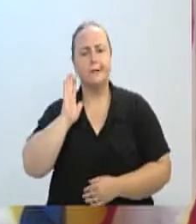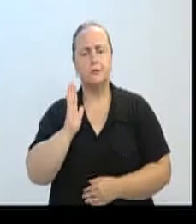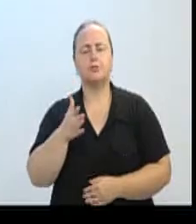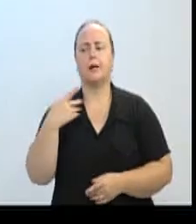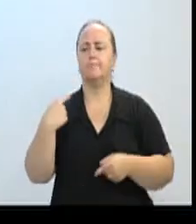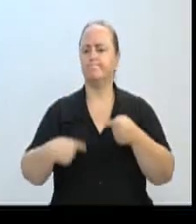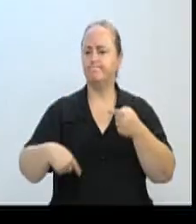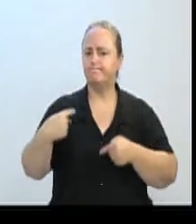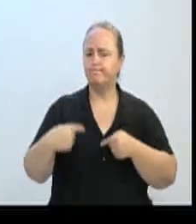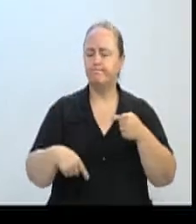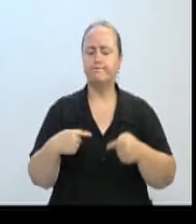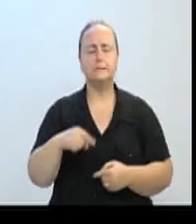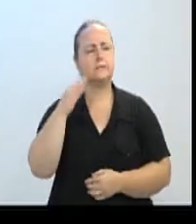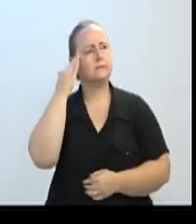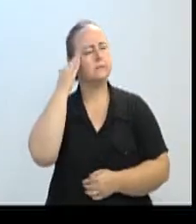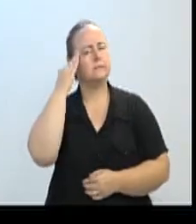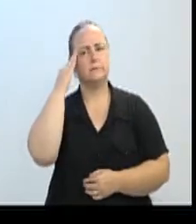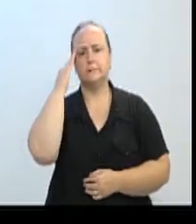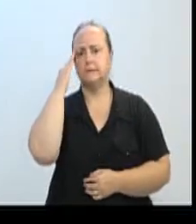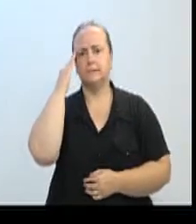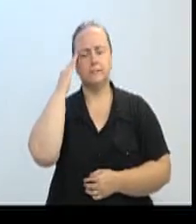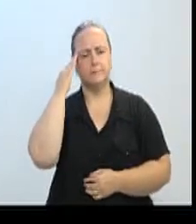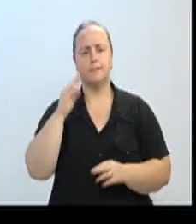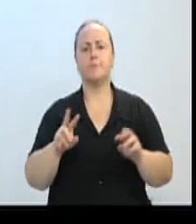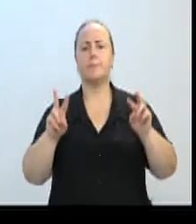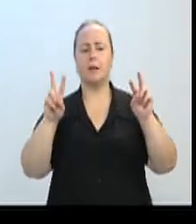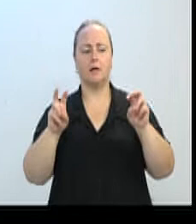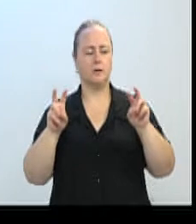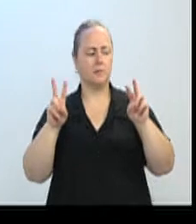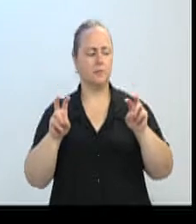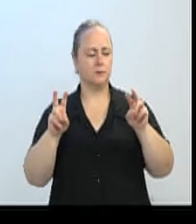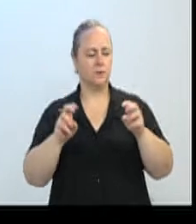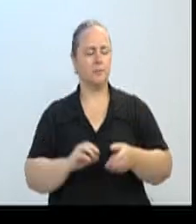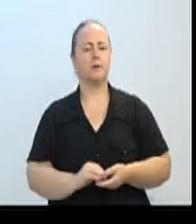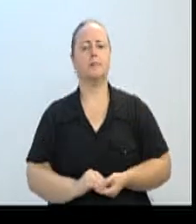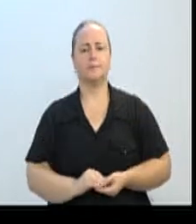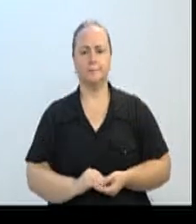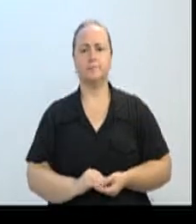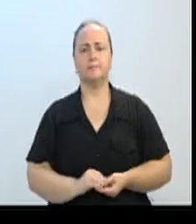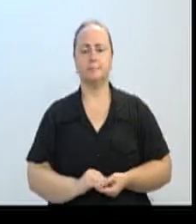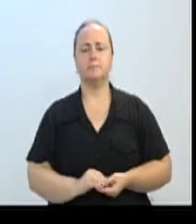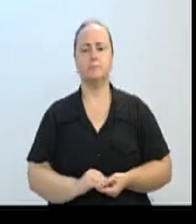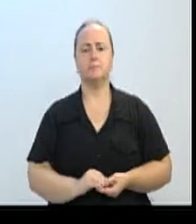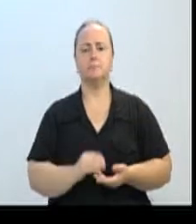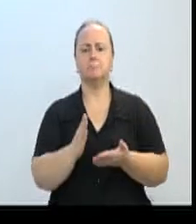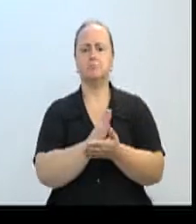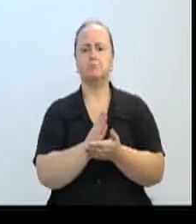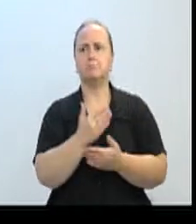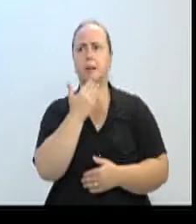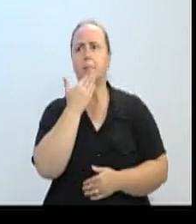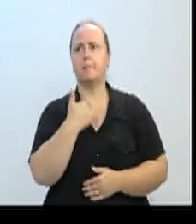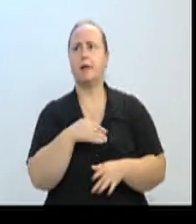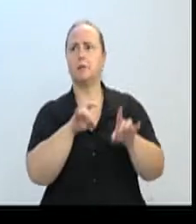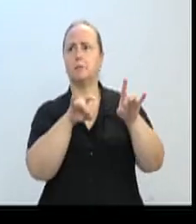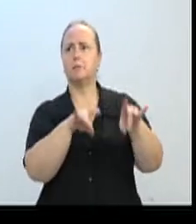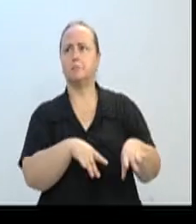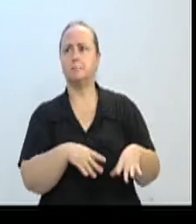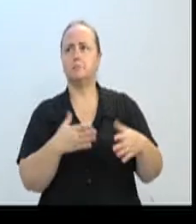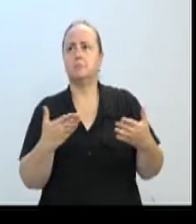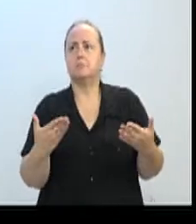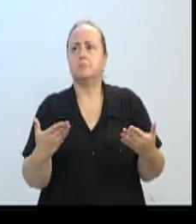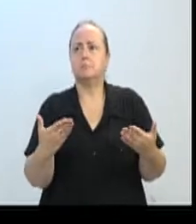senhor sobre a questão aqui, a matéria que tem saído aí, alto pedido de demissão gera falta de médicos em diversos AGs e